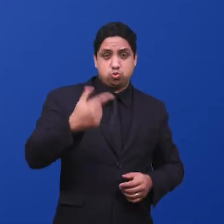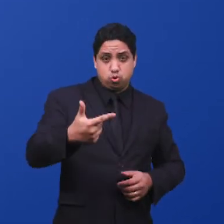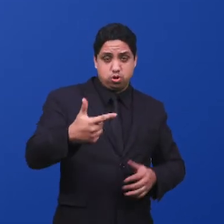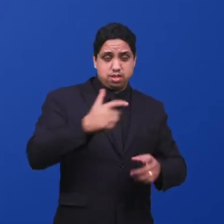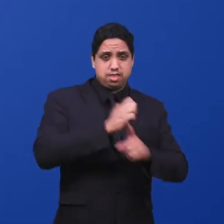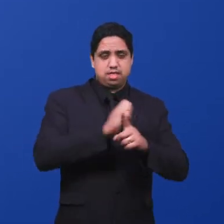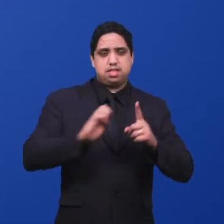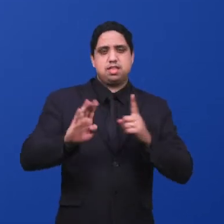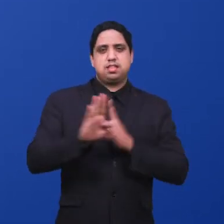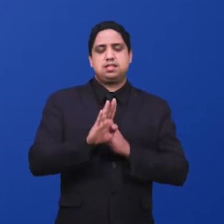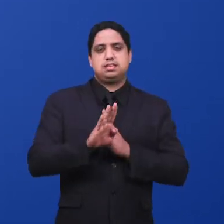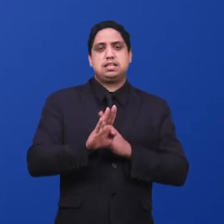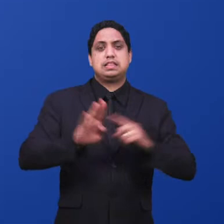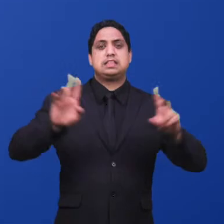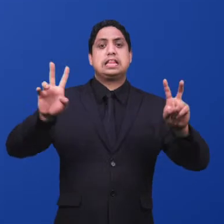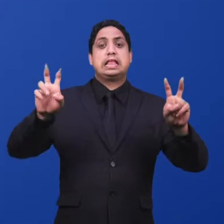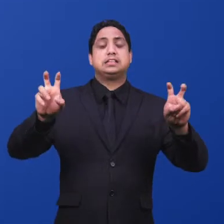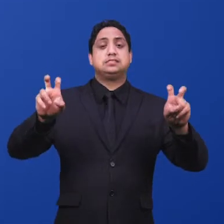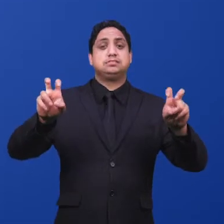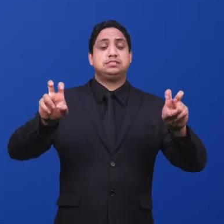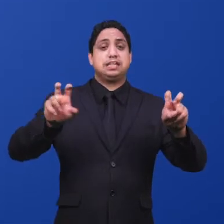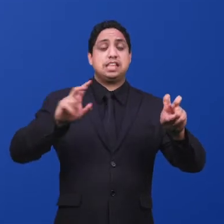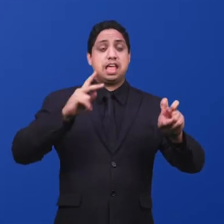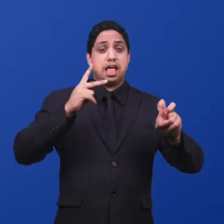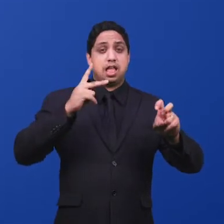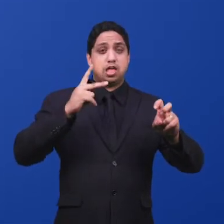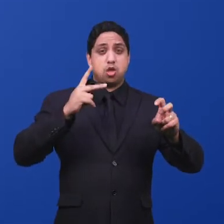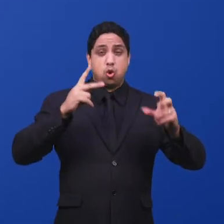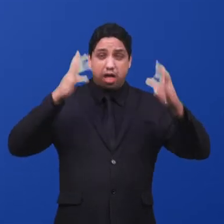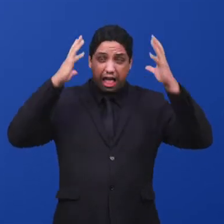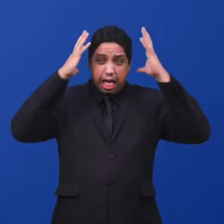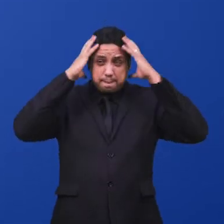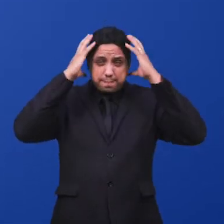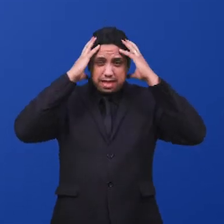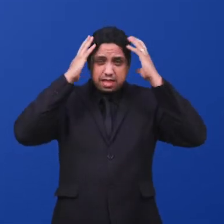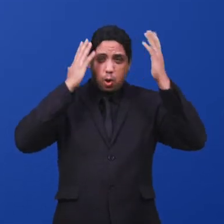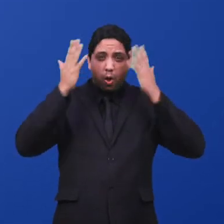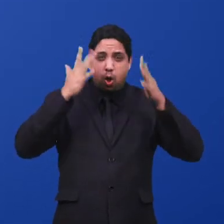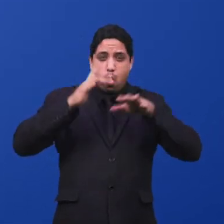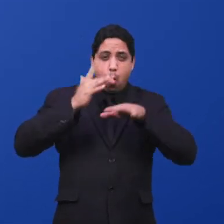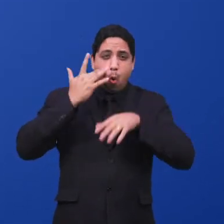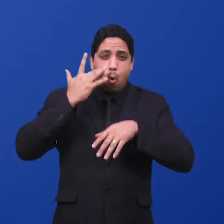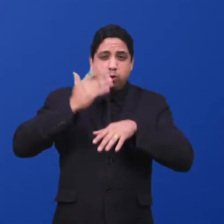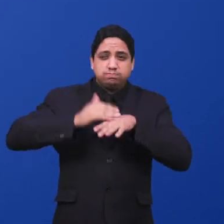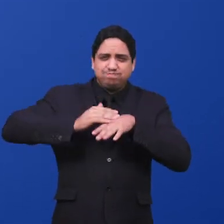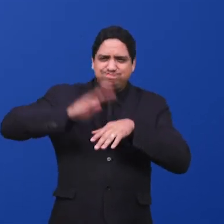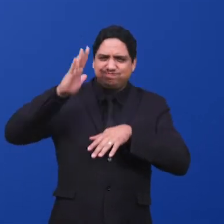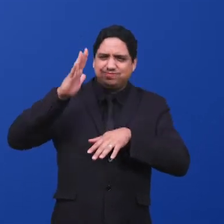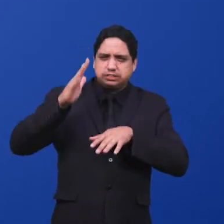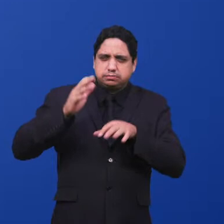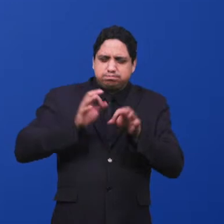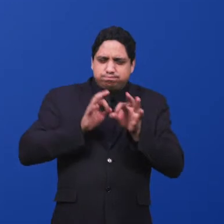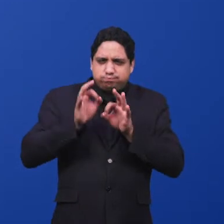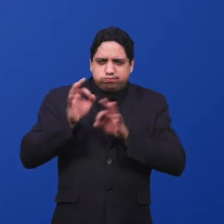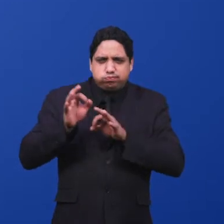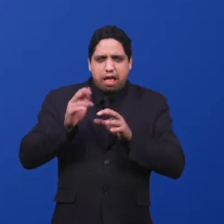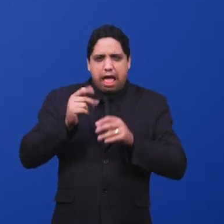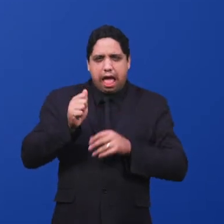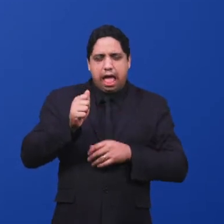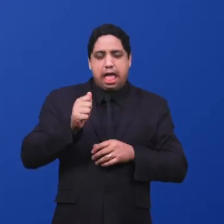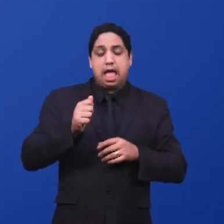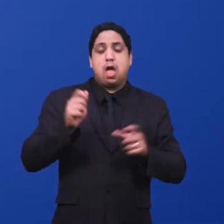nas expressões "a sua cabeça é como ouro mais apurado", a igreja infiel, ela